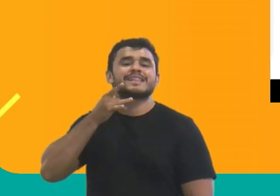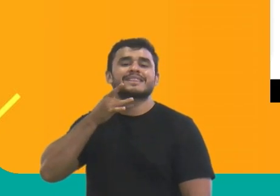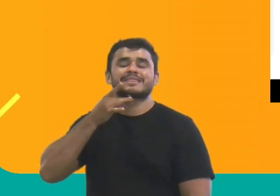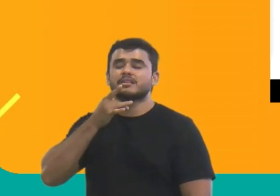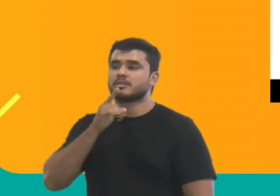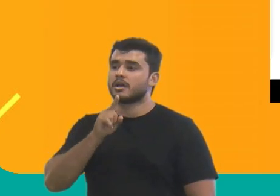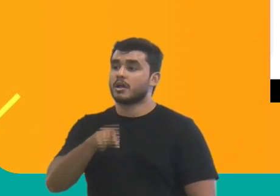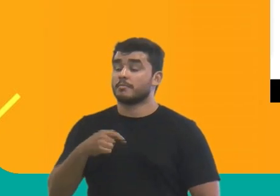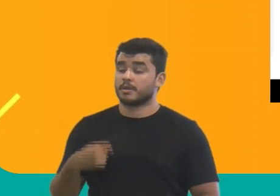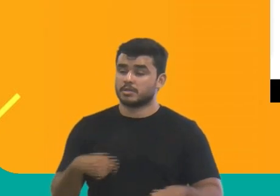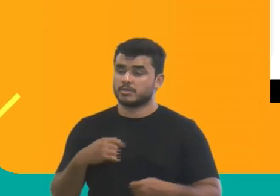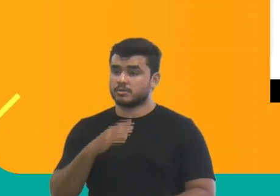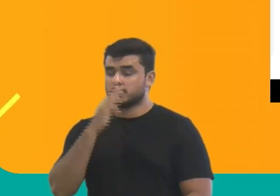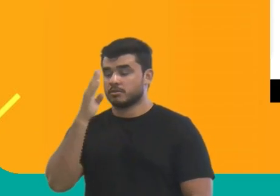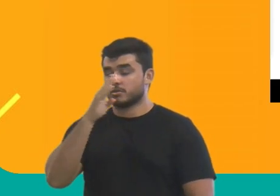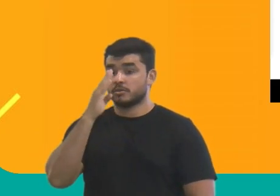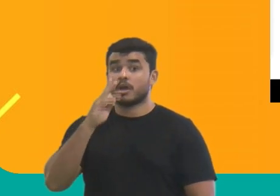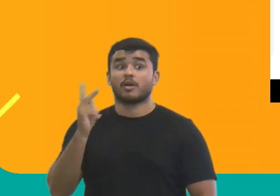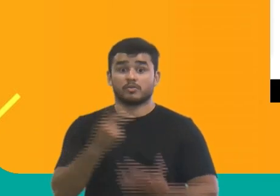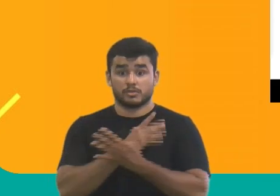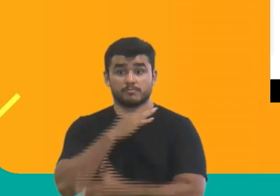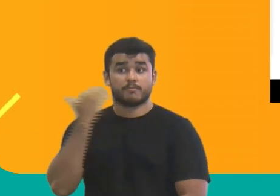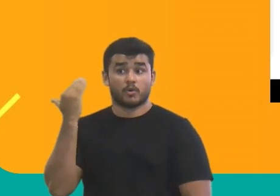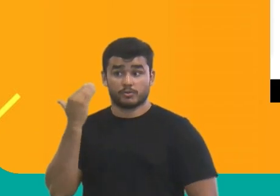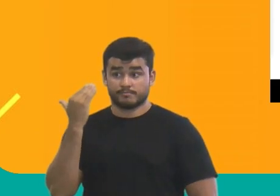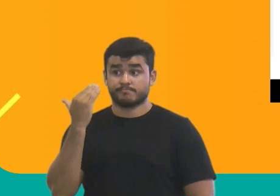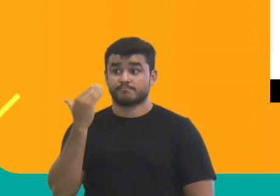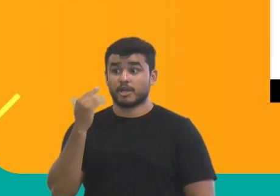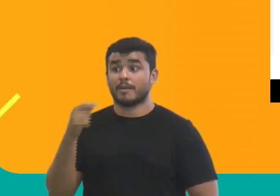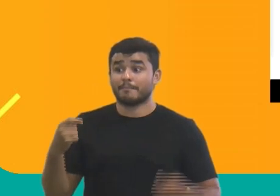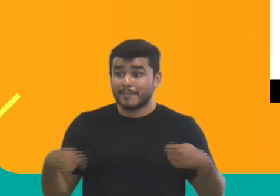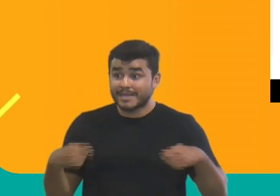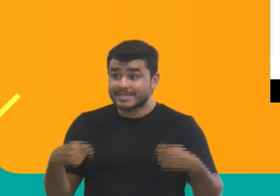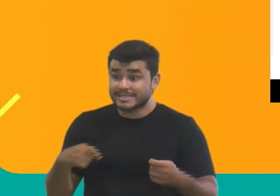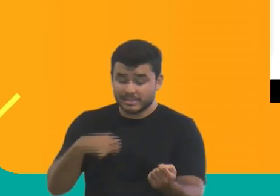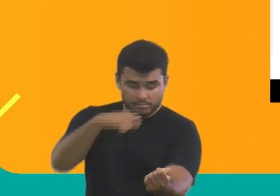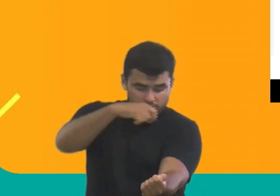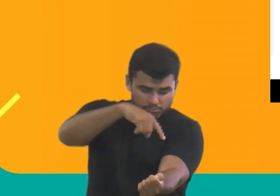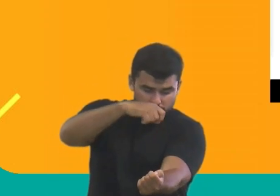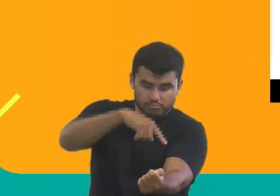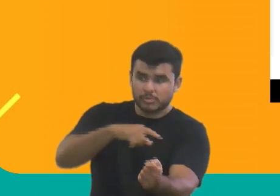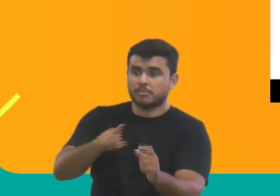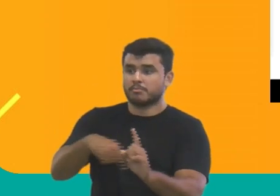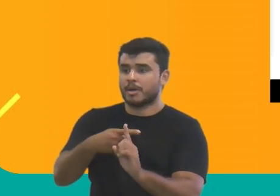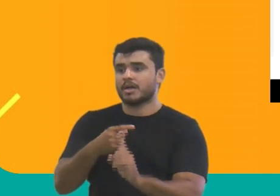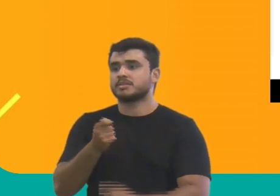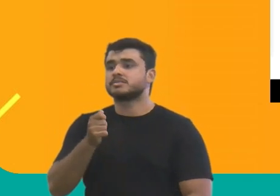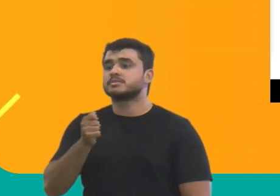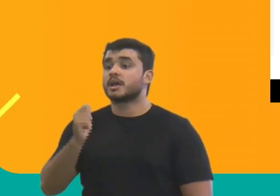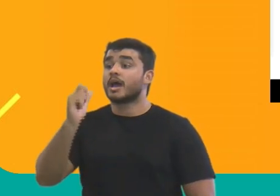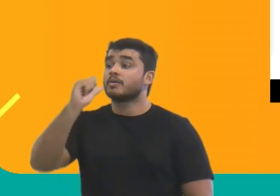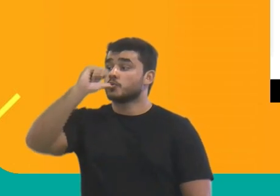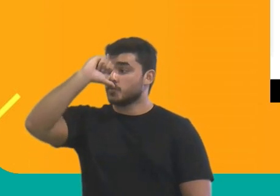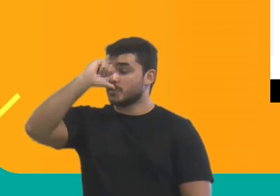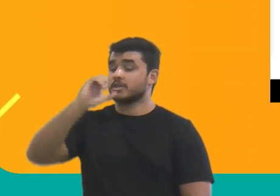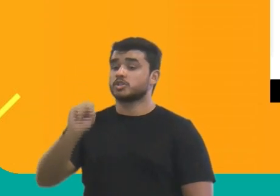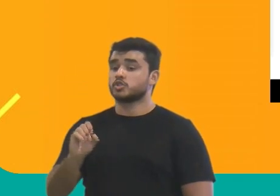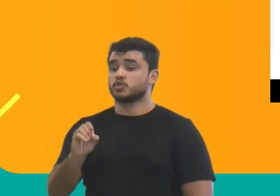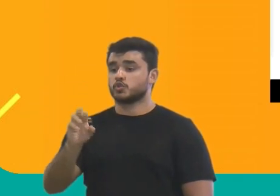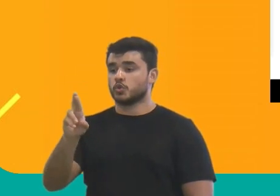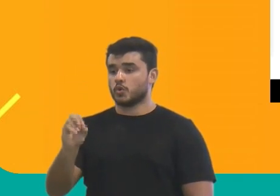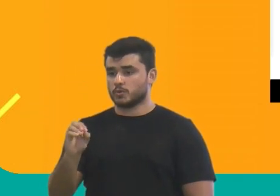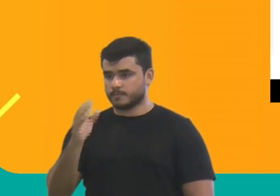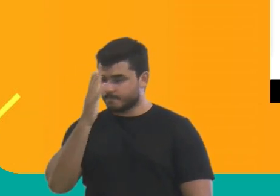ainda é um grande problema mundial. Tá? A gente fala porque tem formas de desidratação. Aqui é por diarreia, mas existem inúmeras